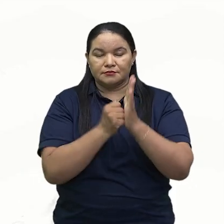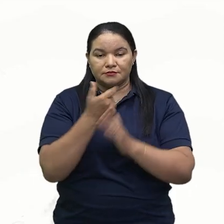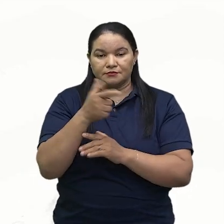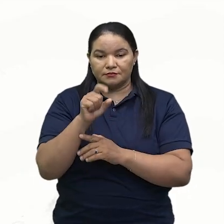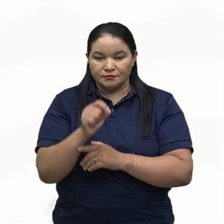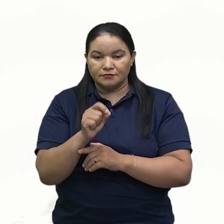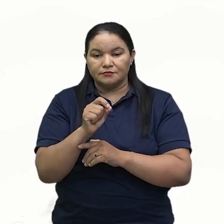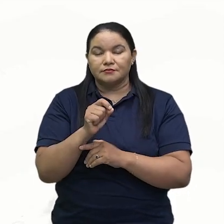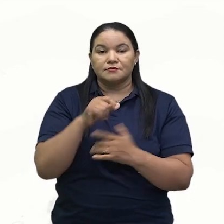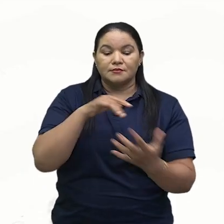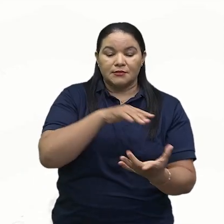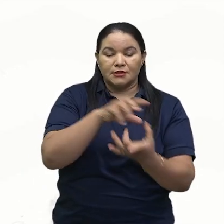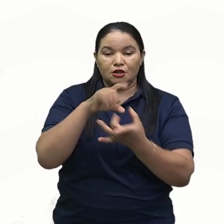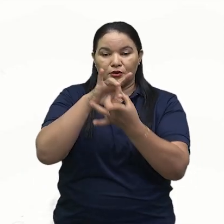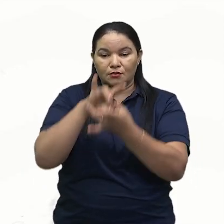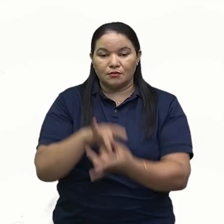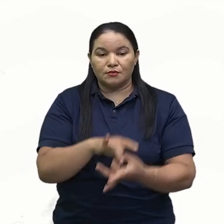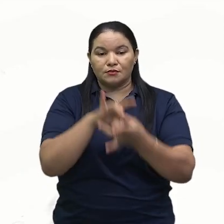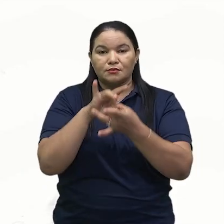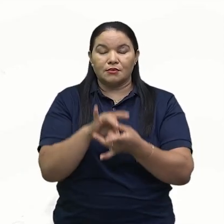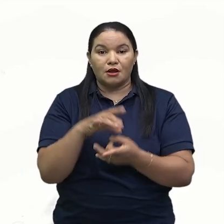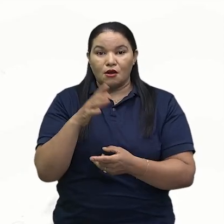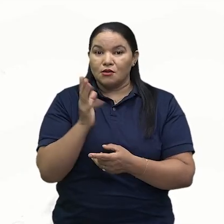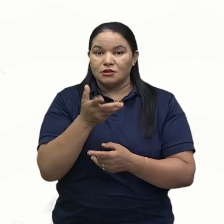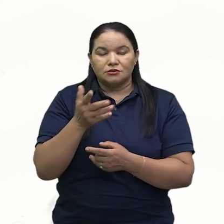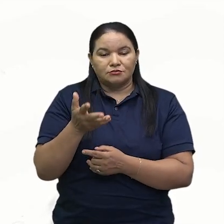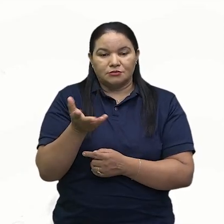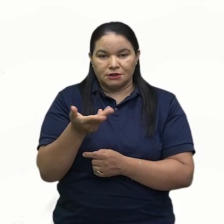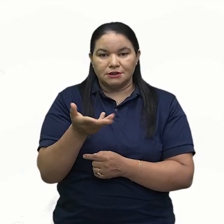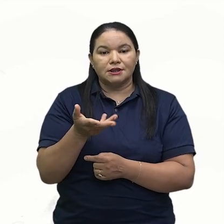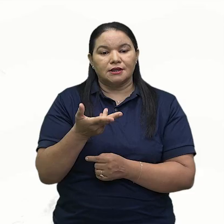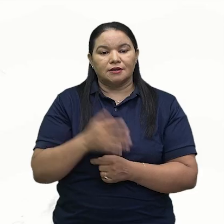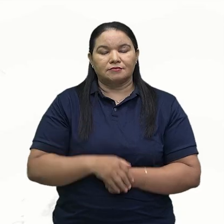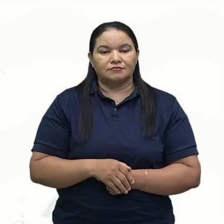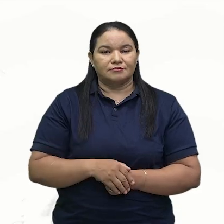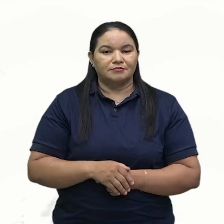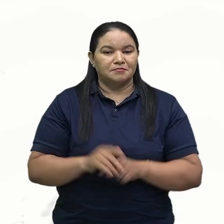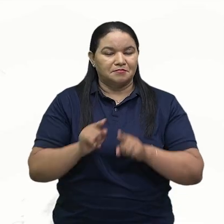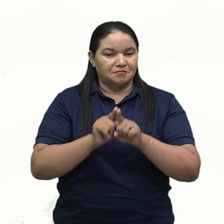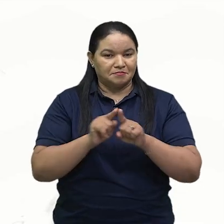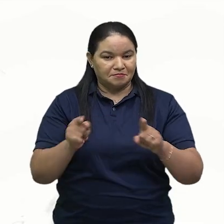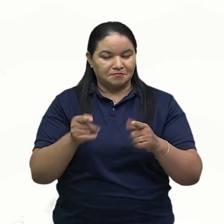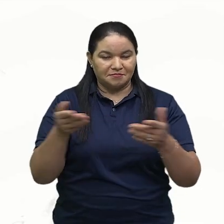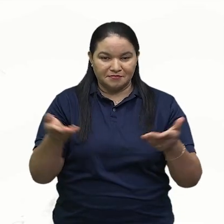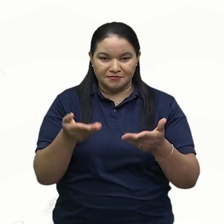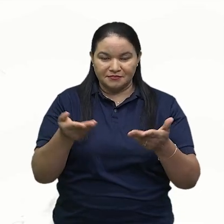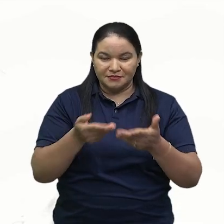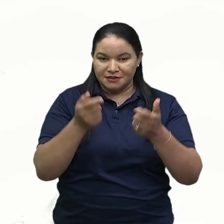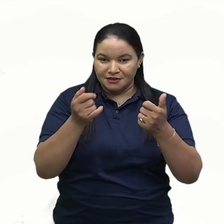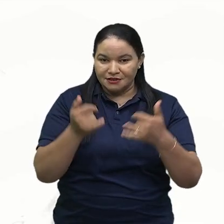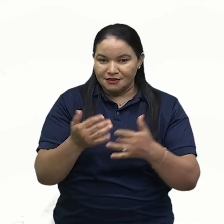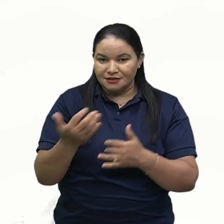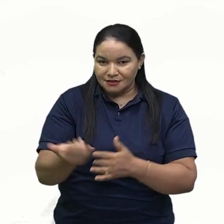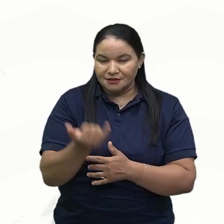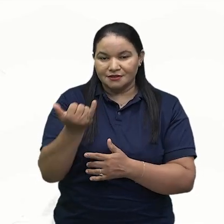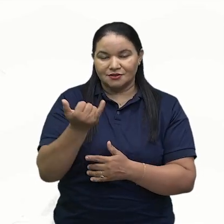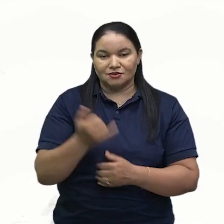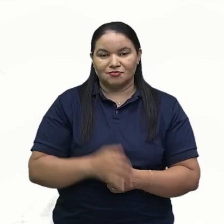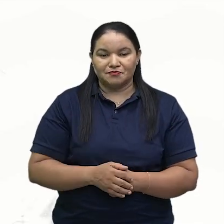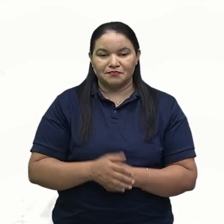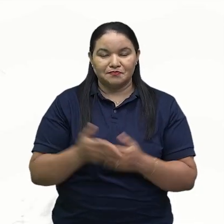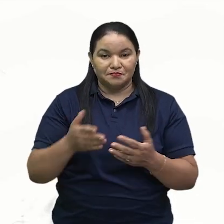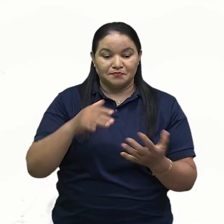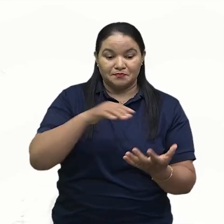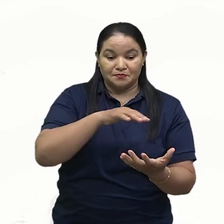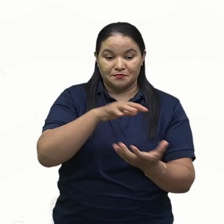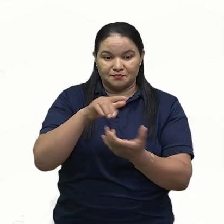fenômeno global acelerado, tá? Mas aqui eu tenho uma coisa para dizer para vocês que eu considero importante, tá?